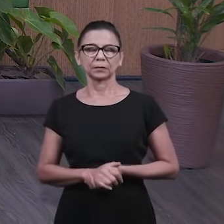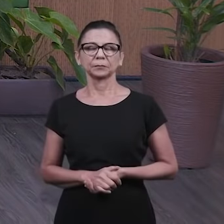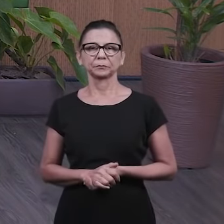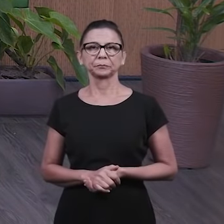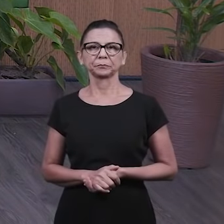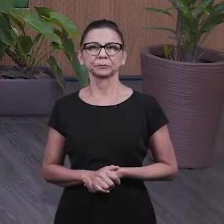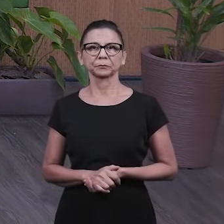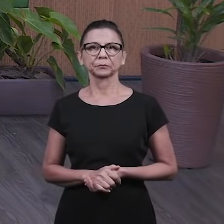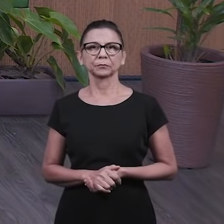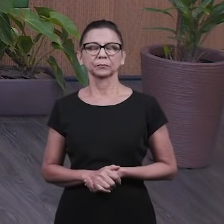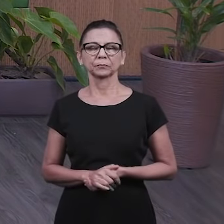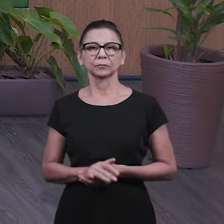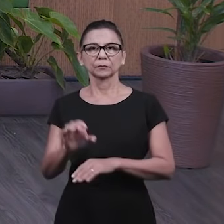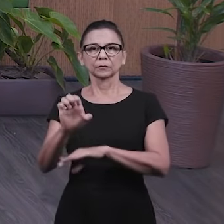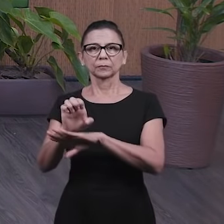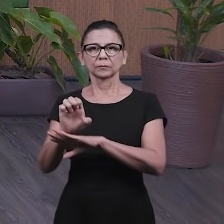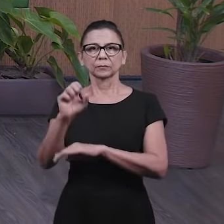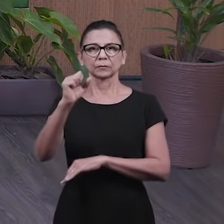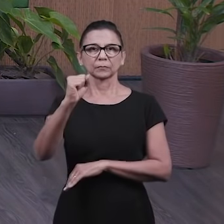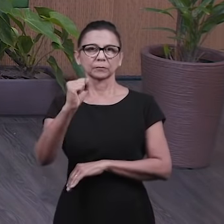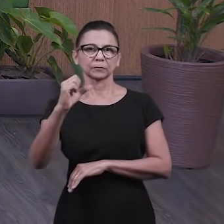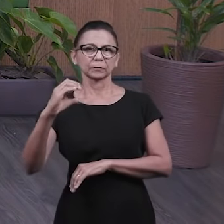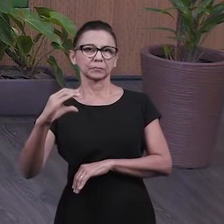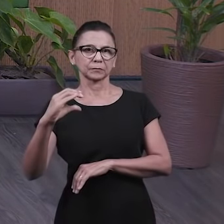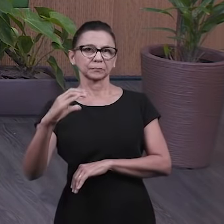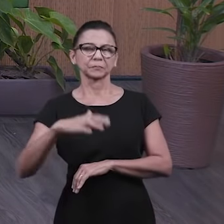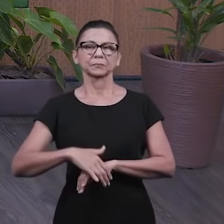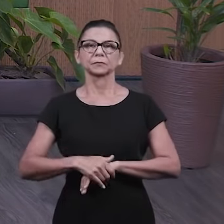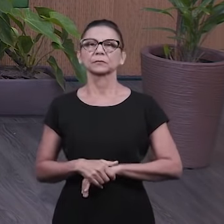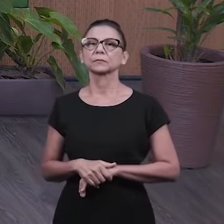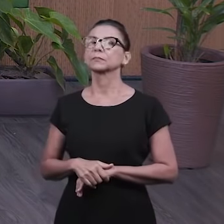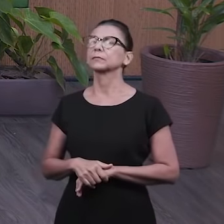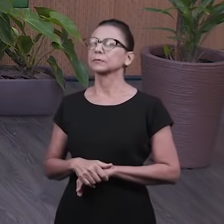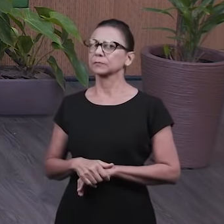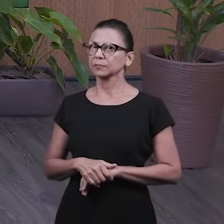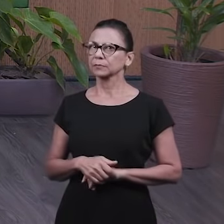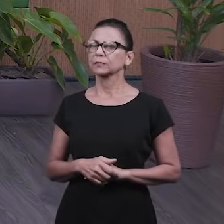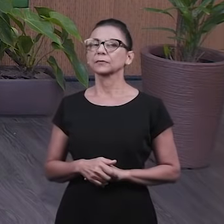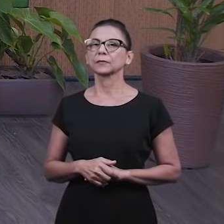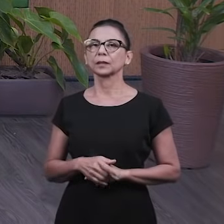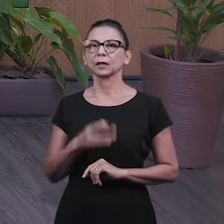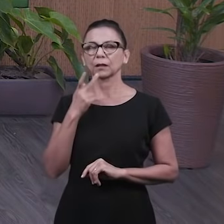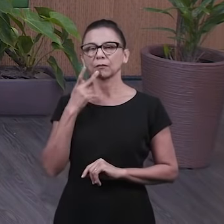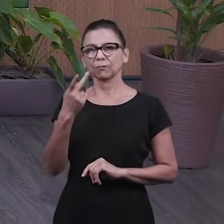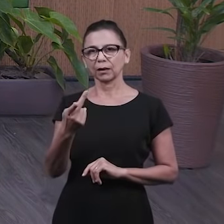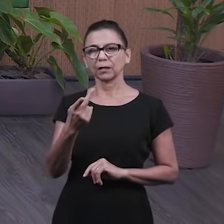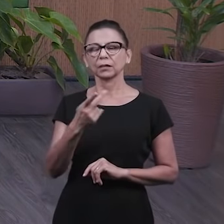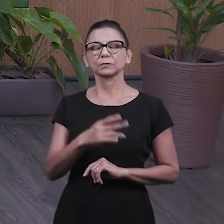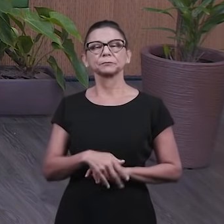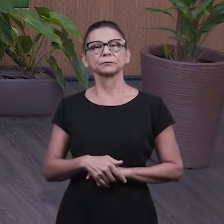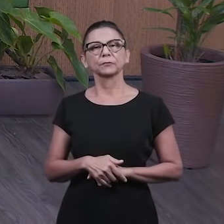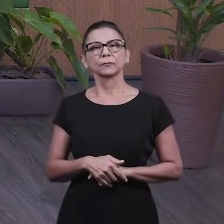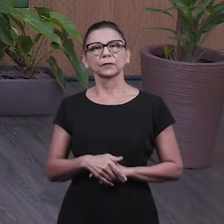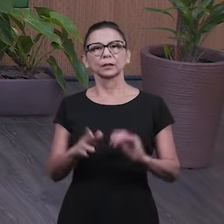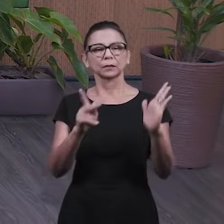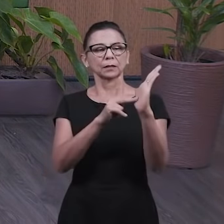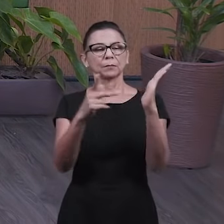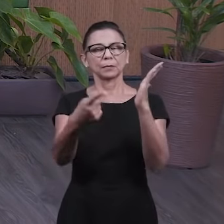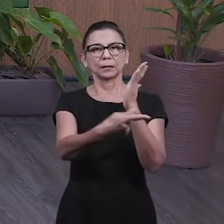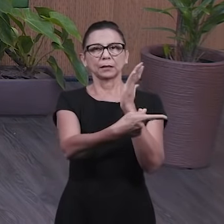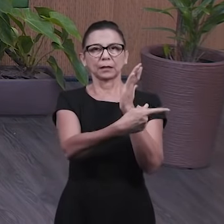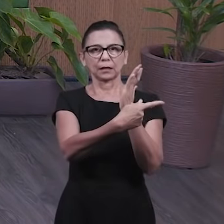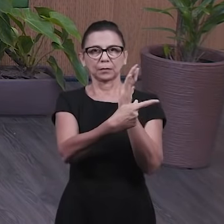José, Santa Catarina, que cita a parábola na qual está o grito